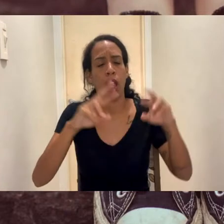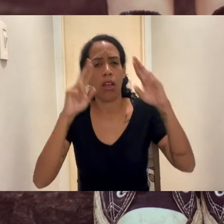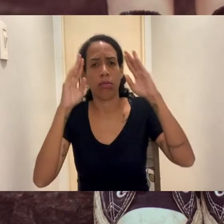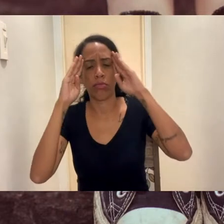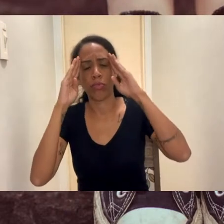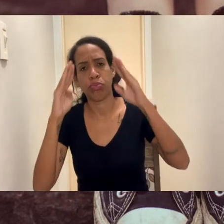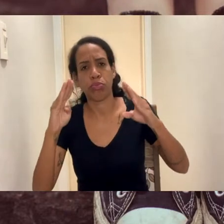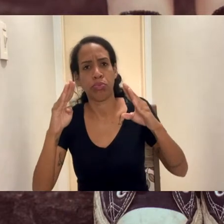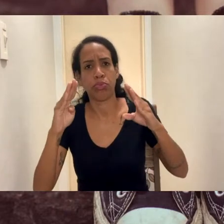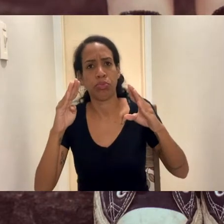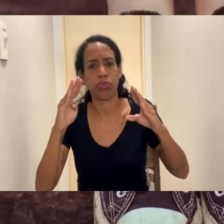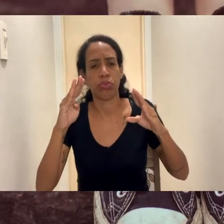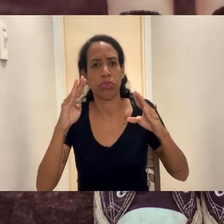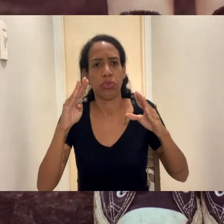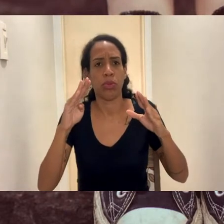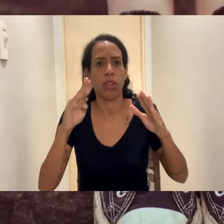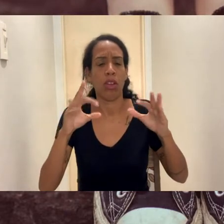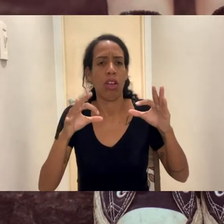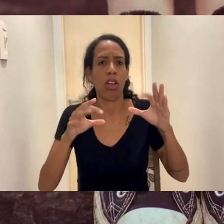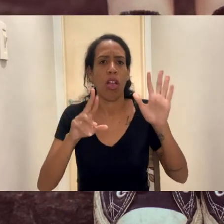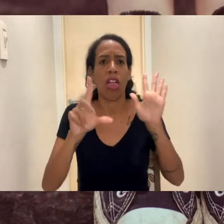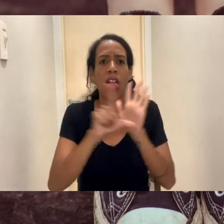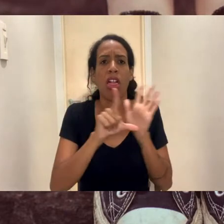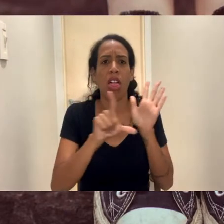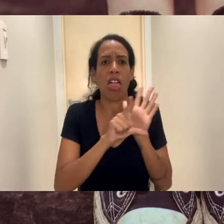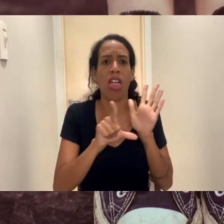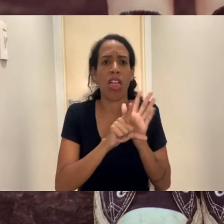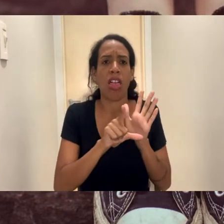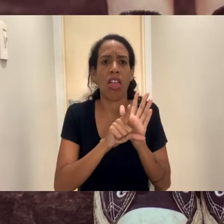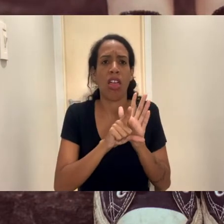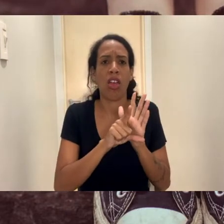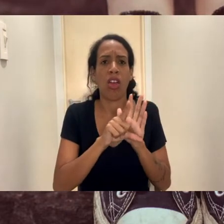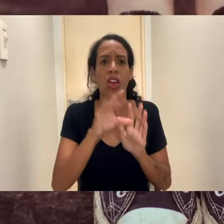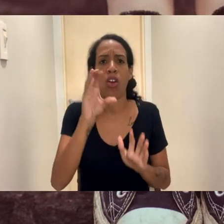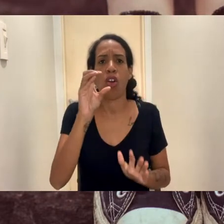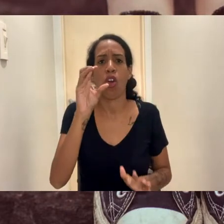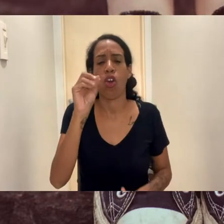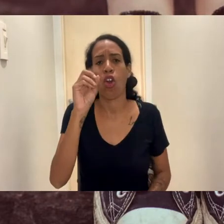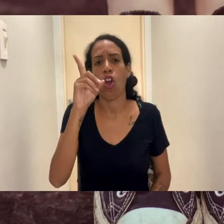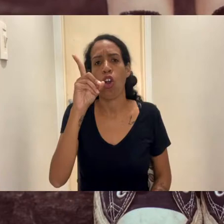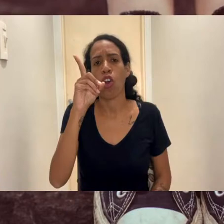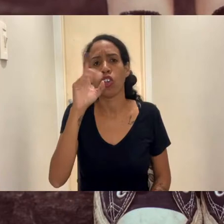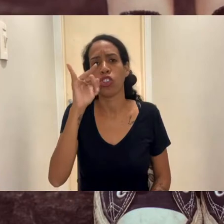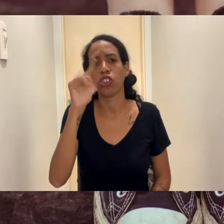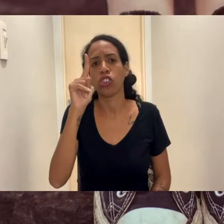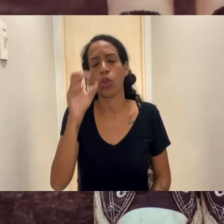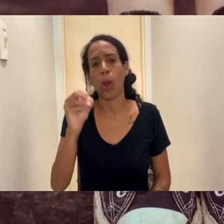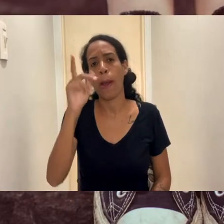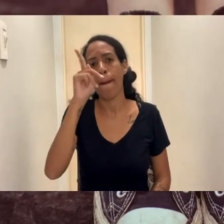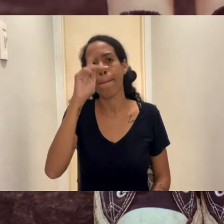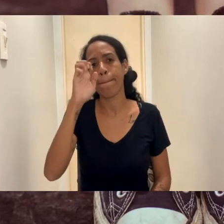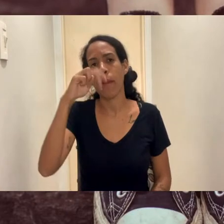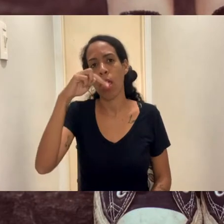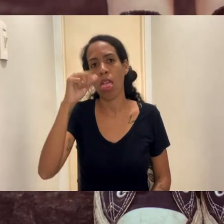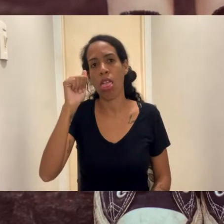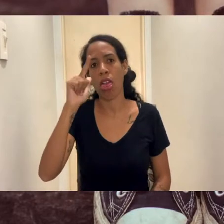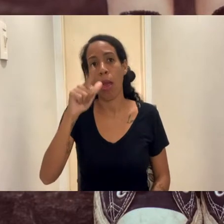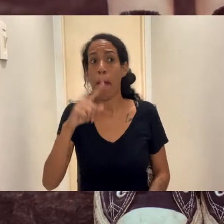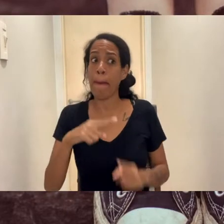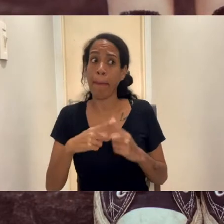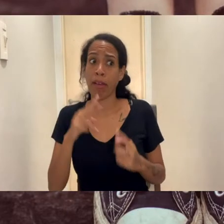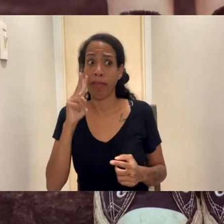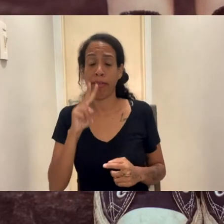desrespeita uma legislação que está ali no Código Penal, né? Mas o que a gente vê é que tem